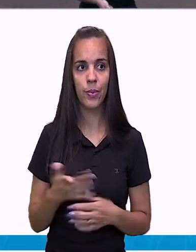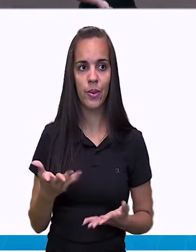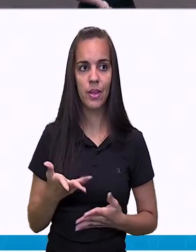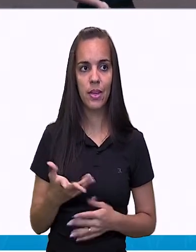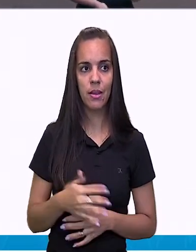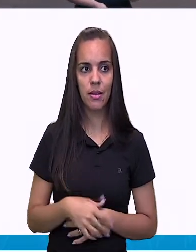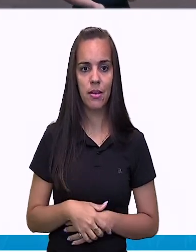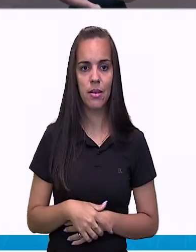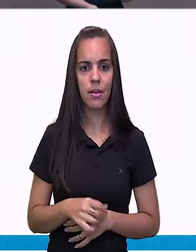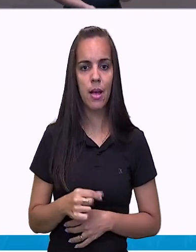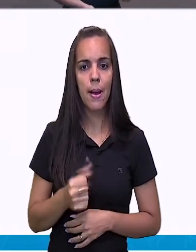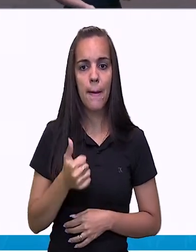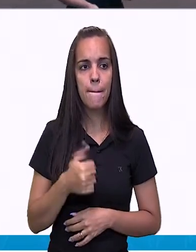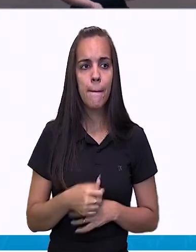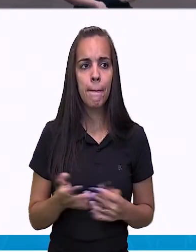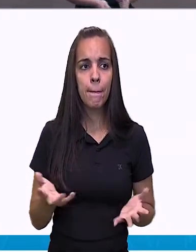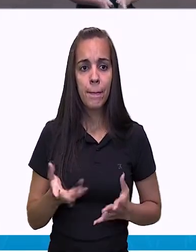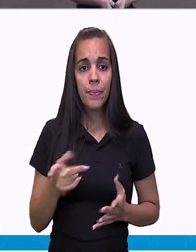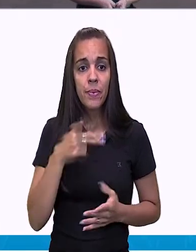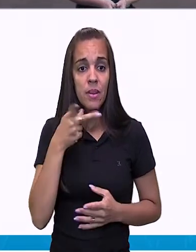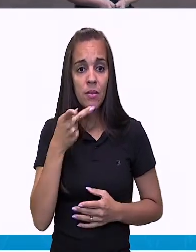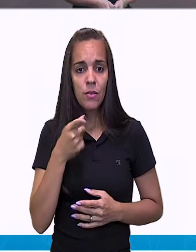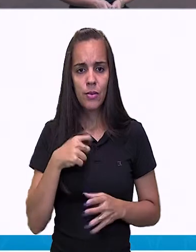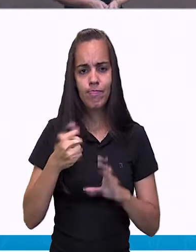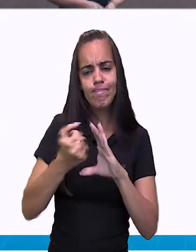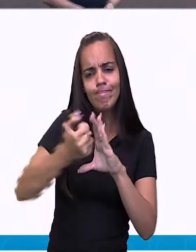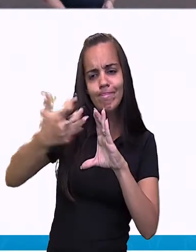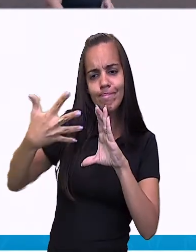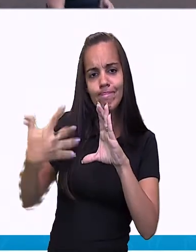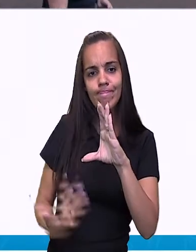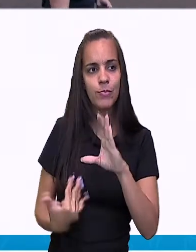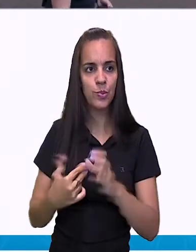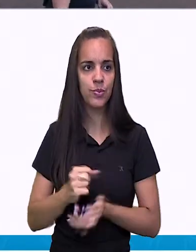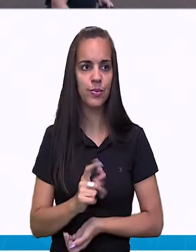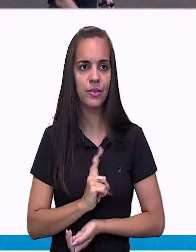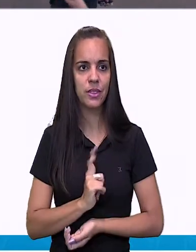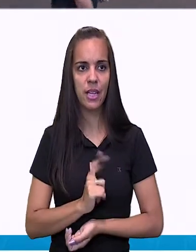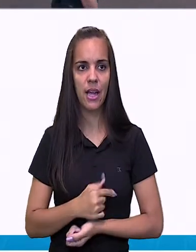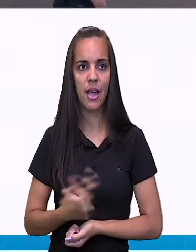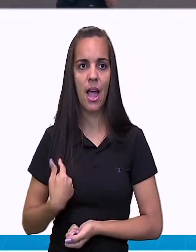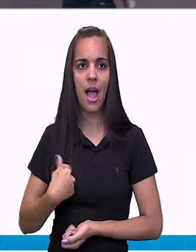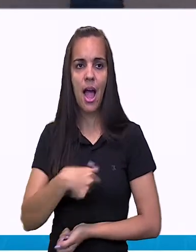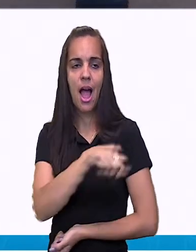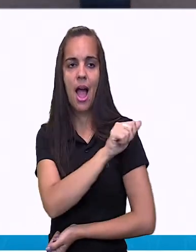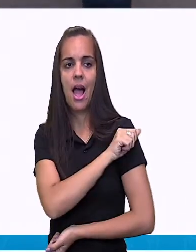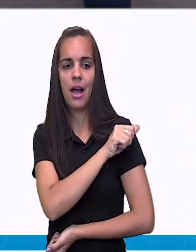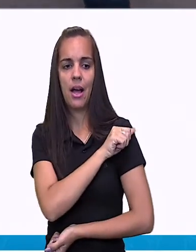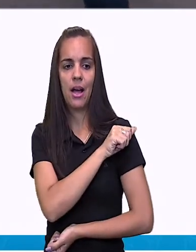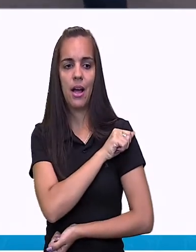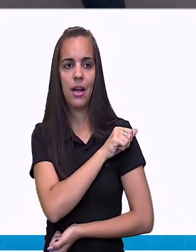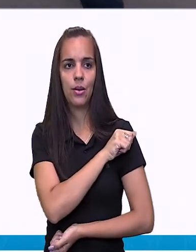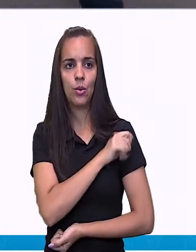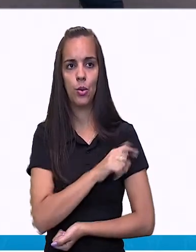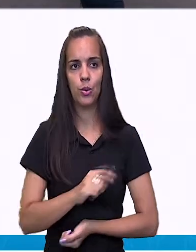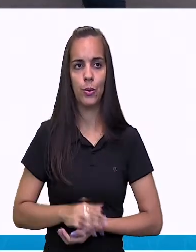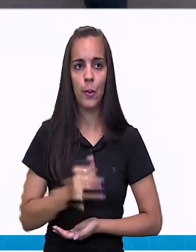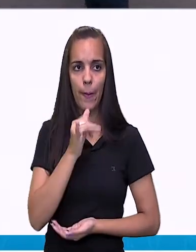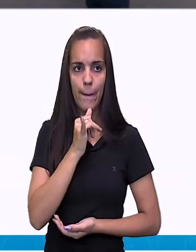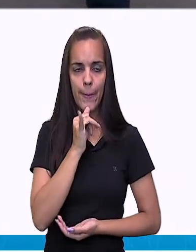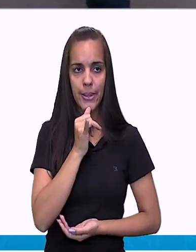Aqui, os três está caracterizando alunos. Vamos, então, aqui observar e